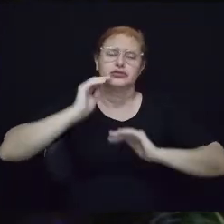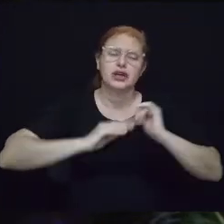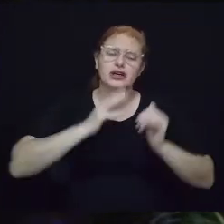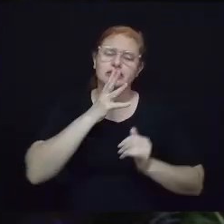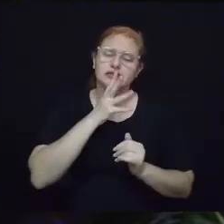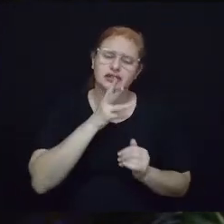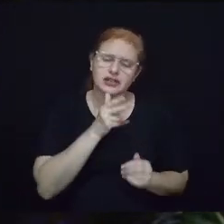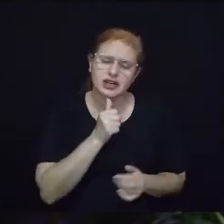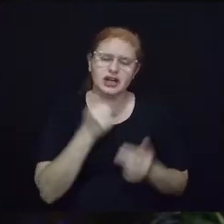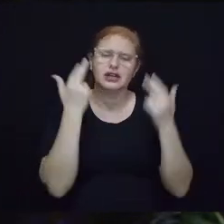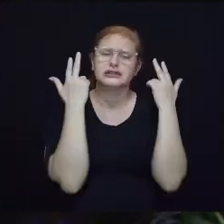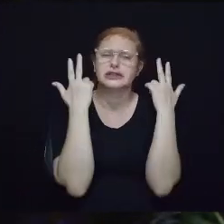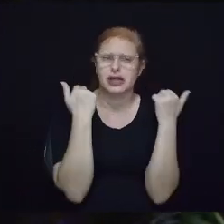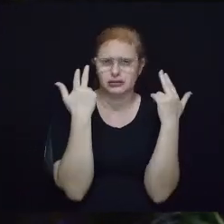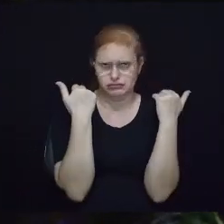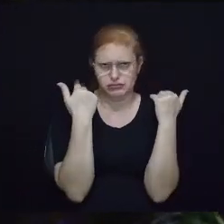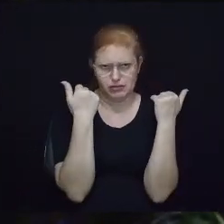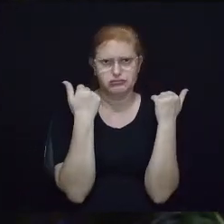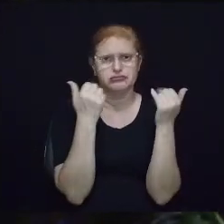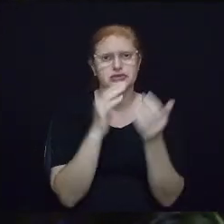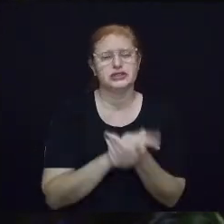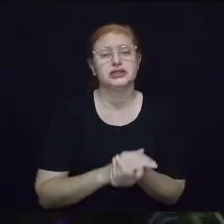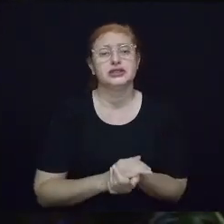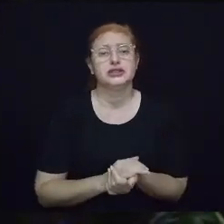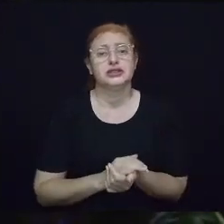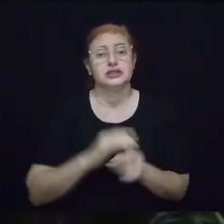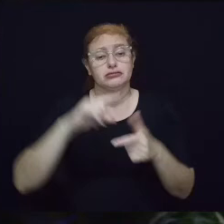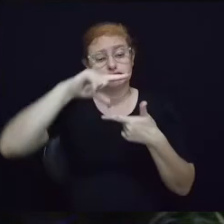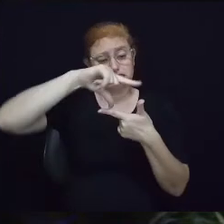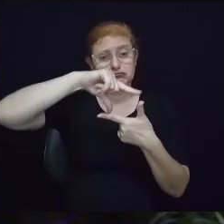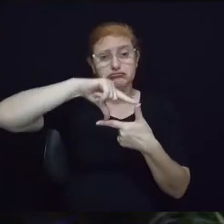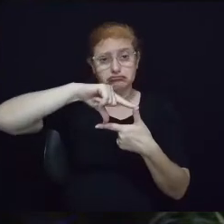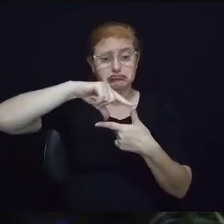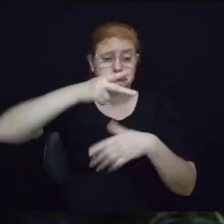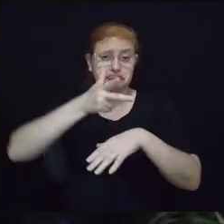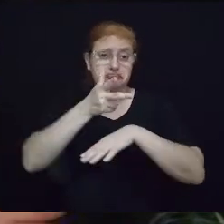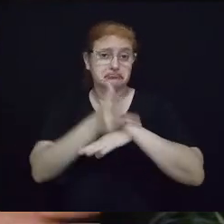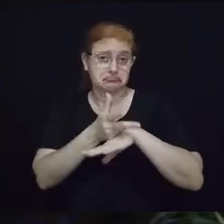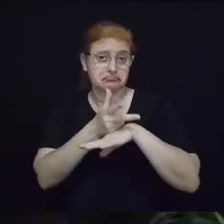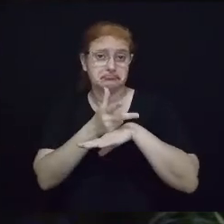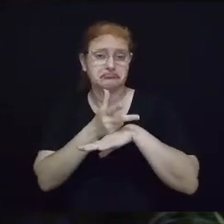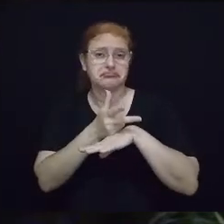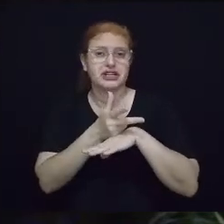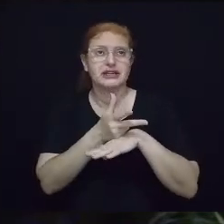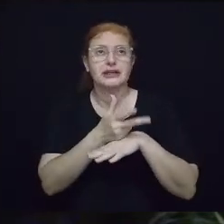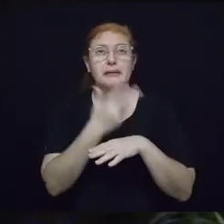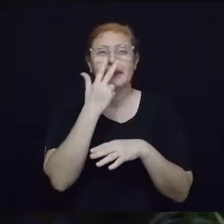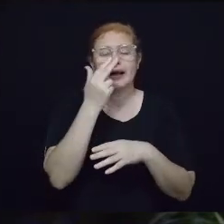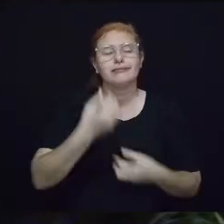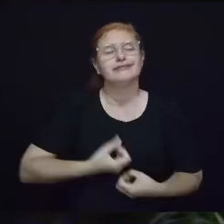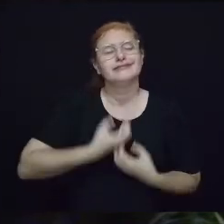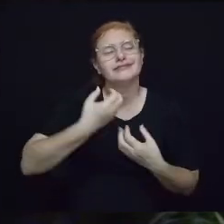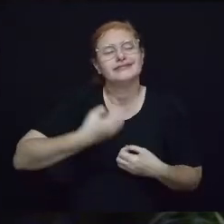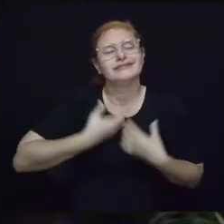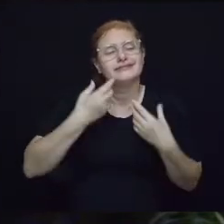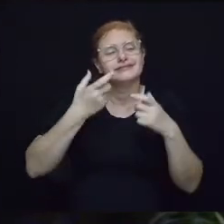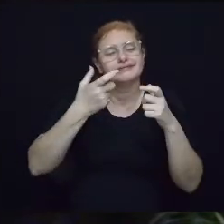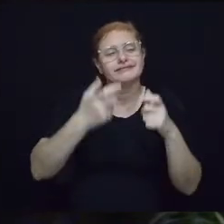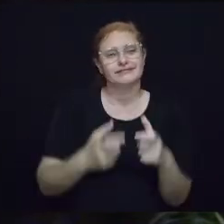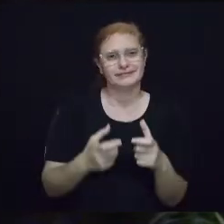muito natural. E esses enquadramentos, então, eu acho que buscam uma espécie de uma poesia, né? Daquele